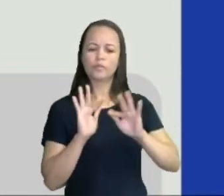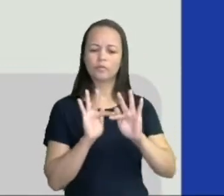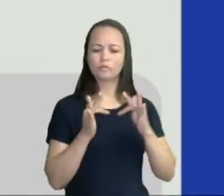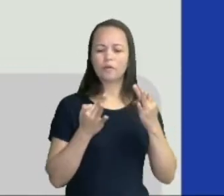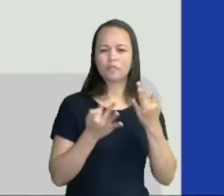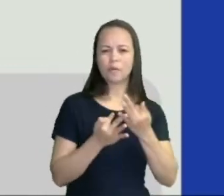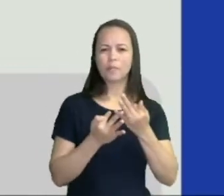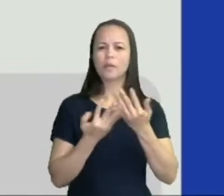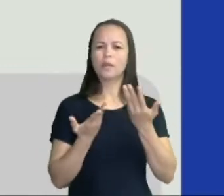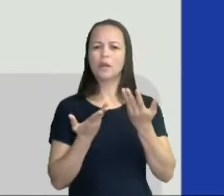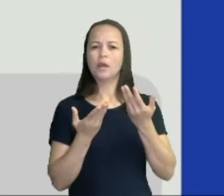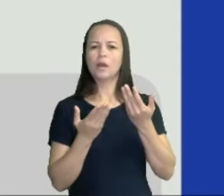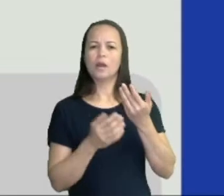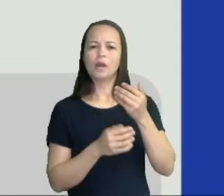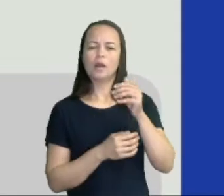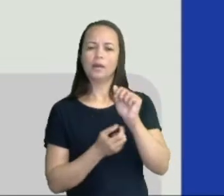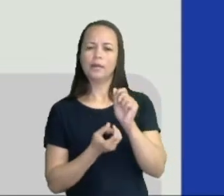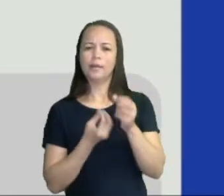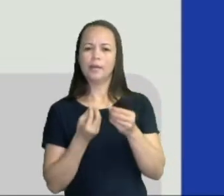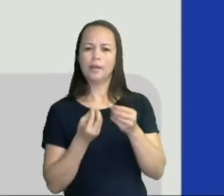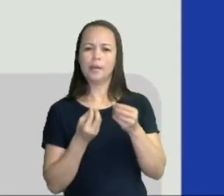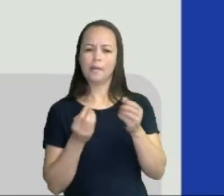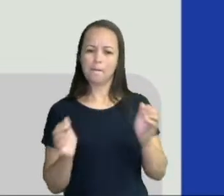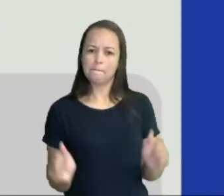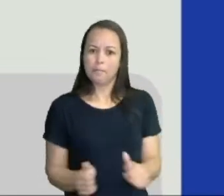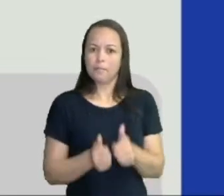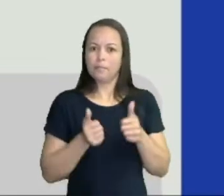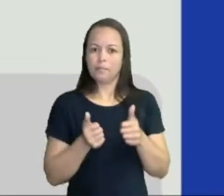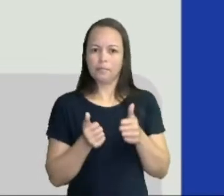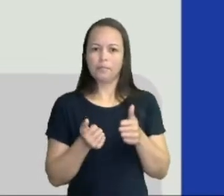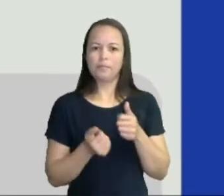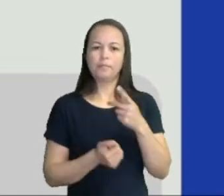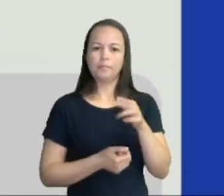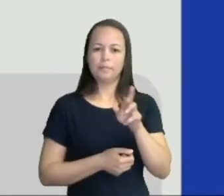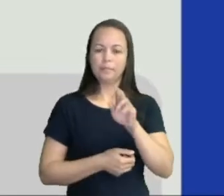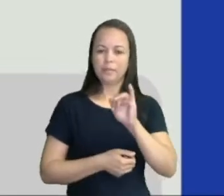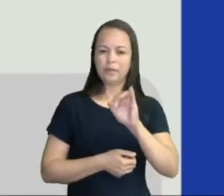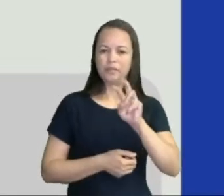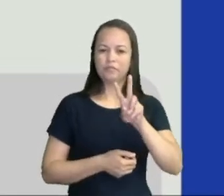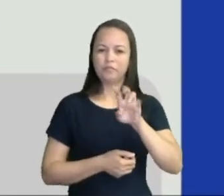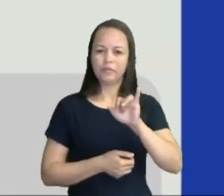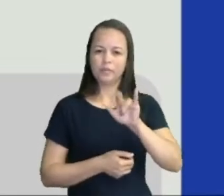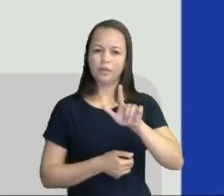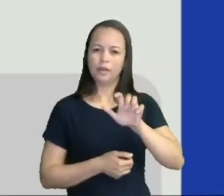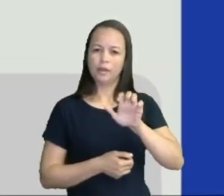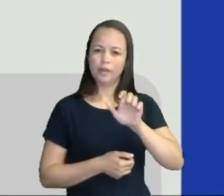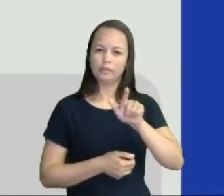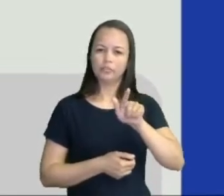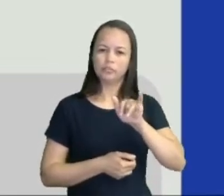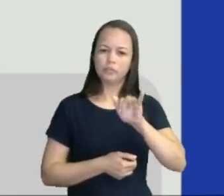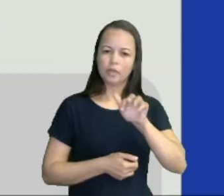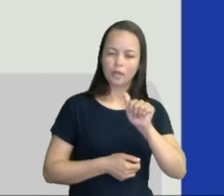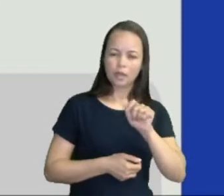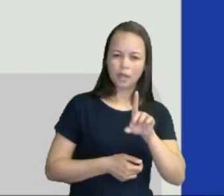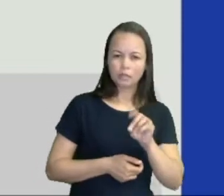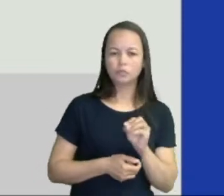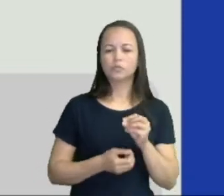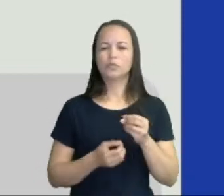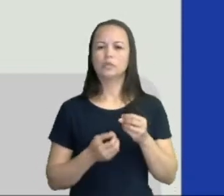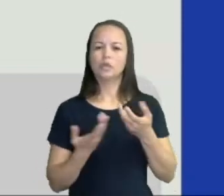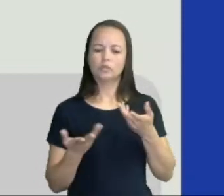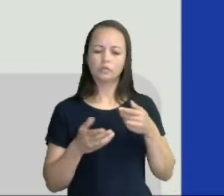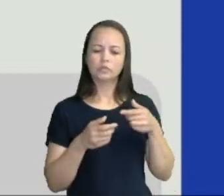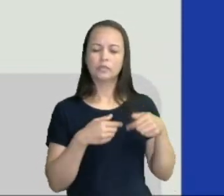familiar abastado, privilegiado, ele também vai ascender e muito, até porque ele chegou a